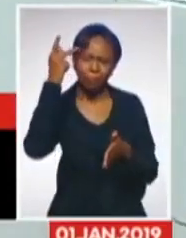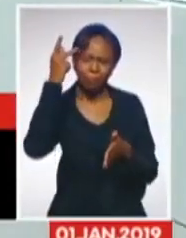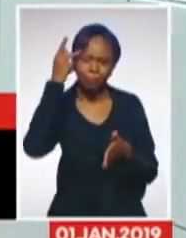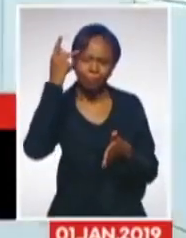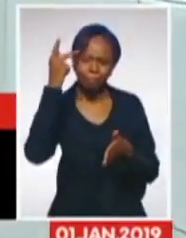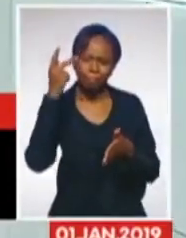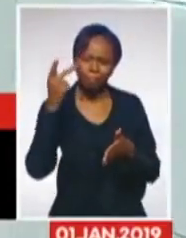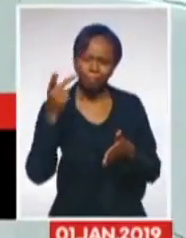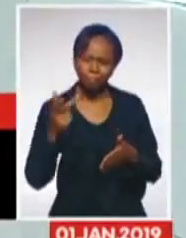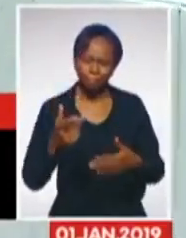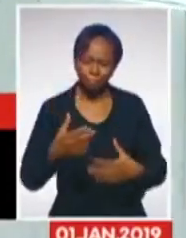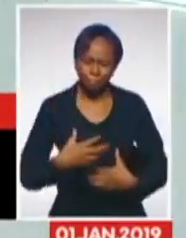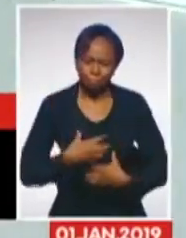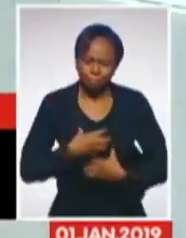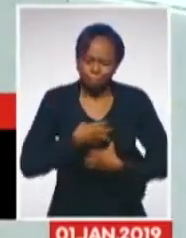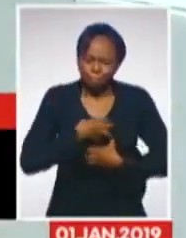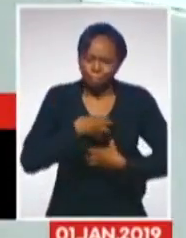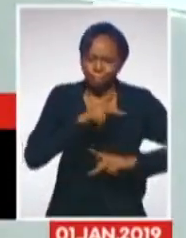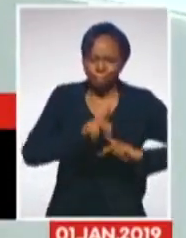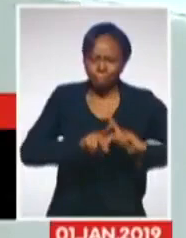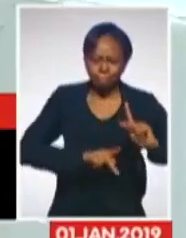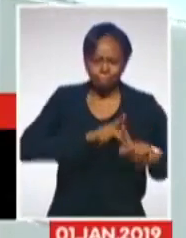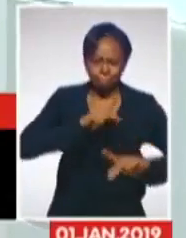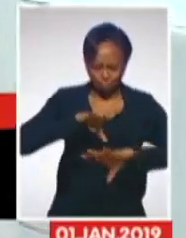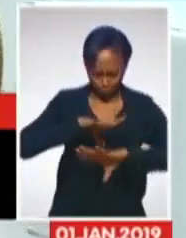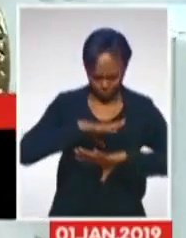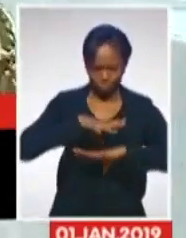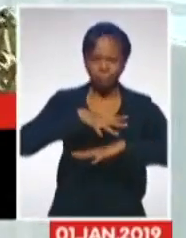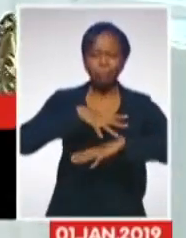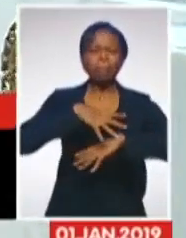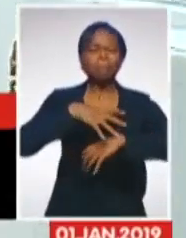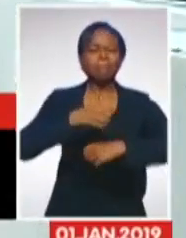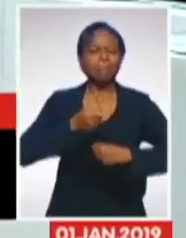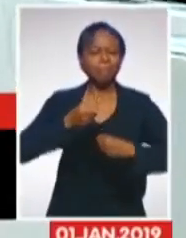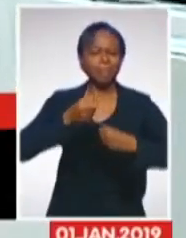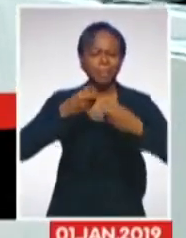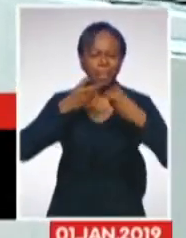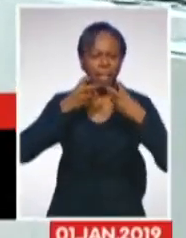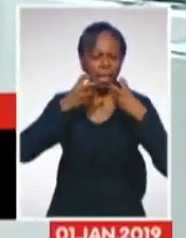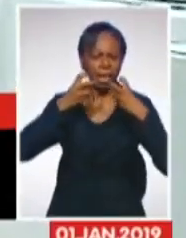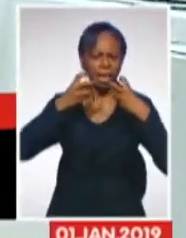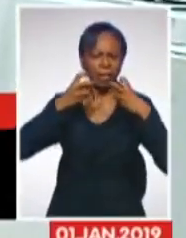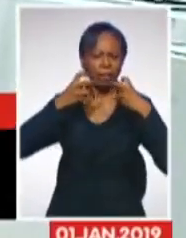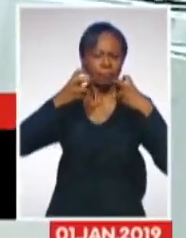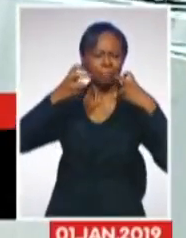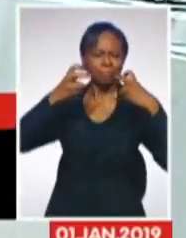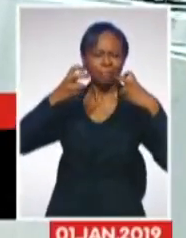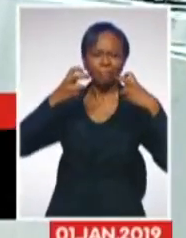plácidas de um povo heróico brado,